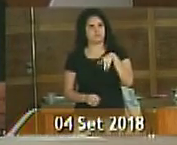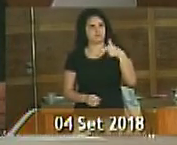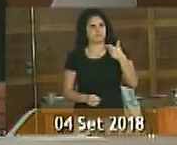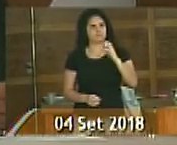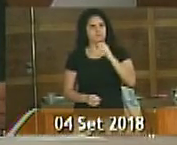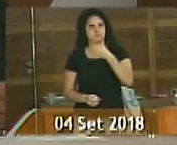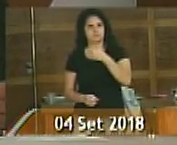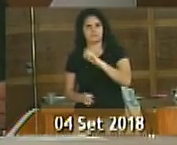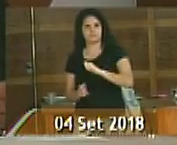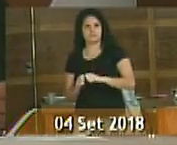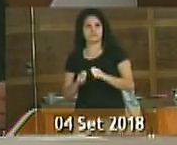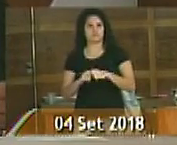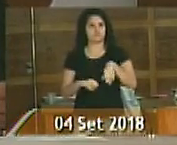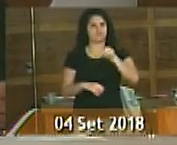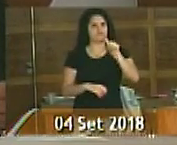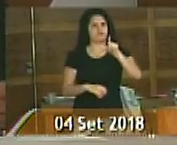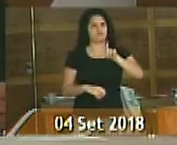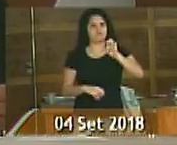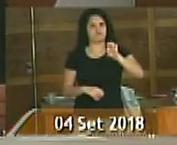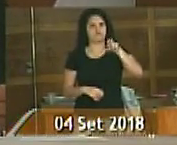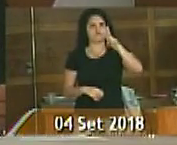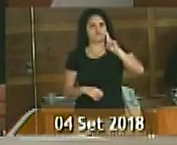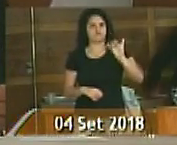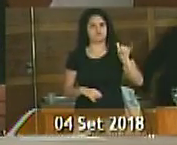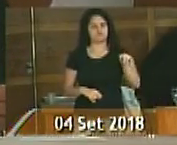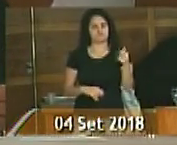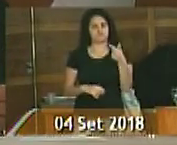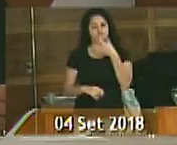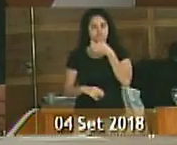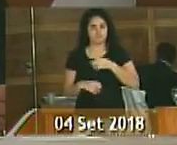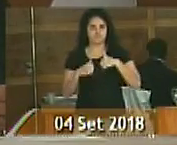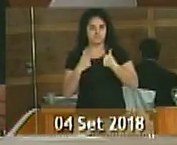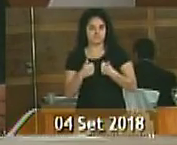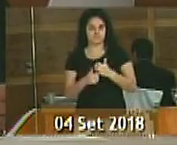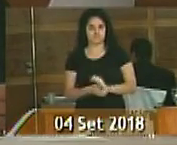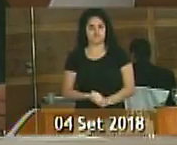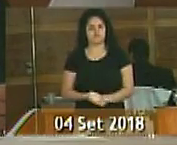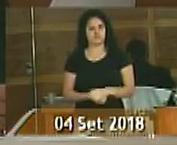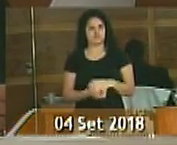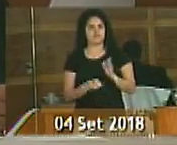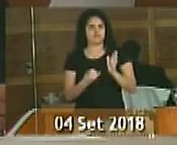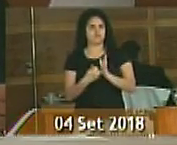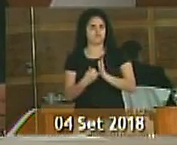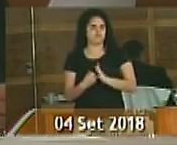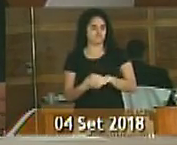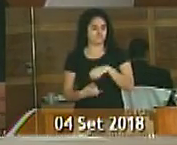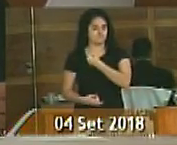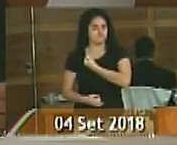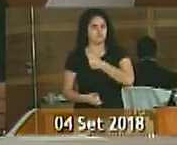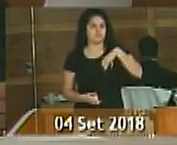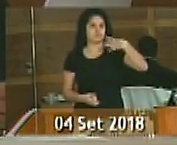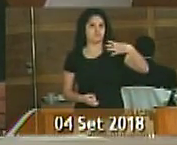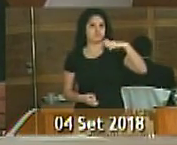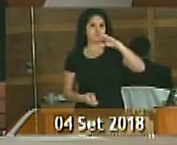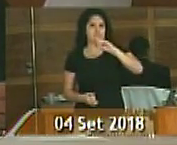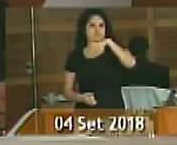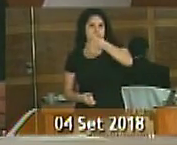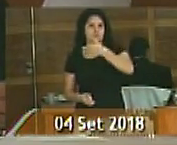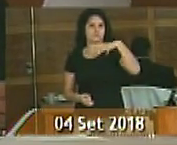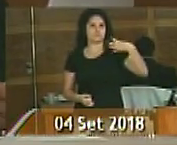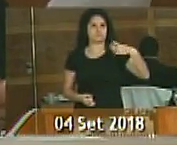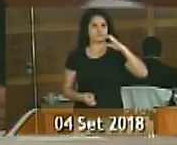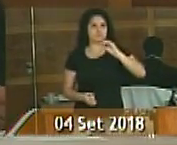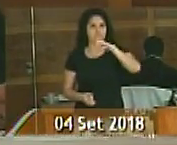089/2018, de autoria da Alerj, tendo sido aprovado por unanimidade de voto. E requerimento de número 402,